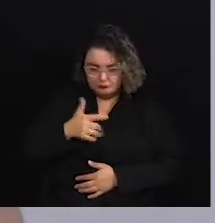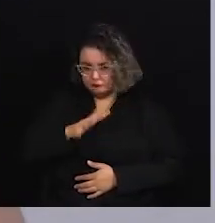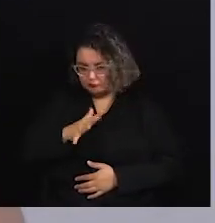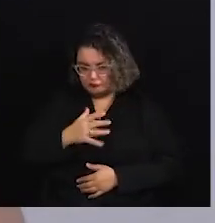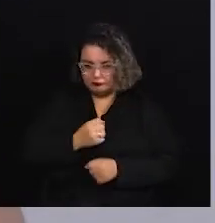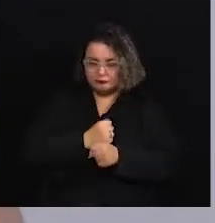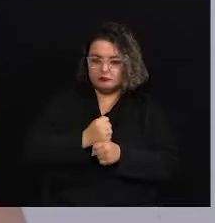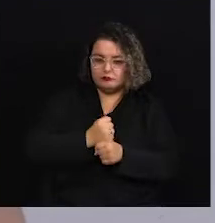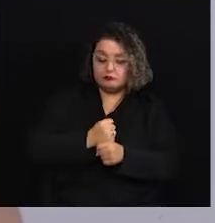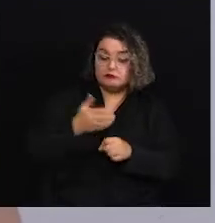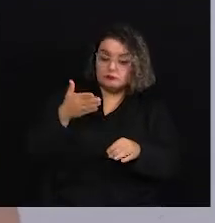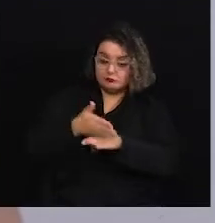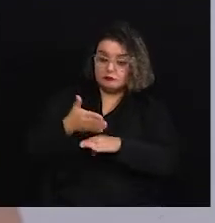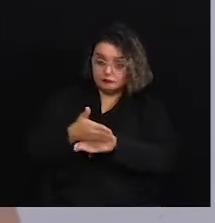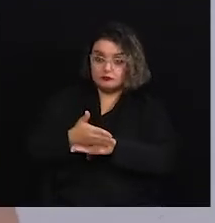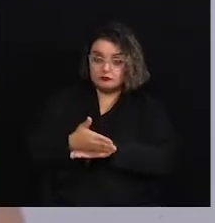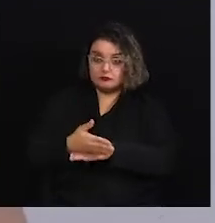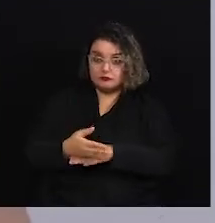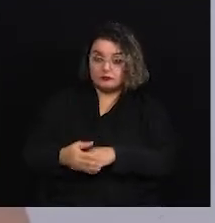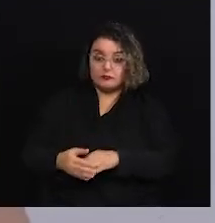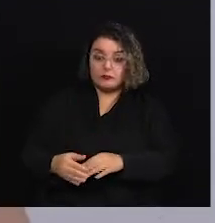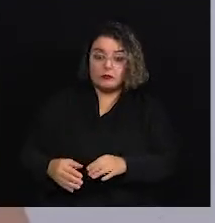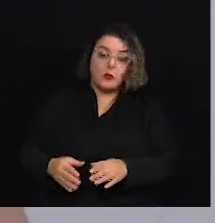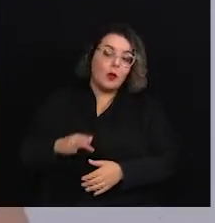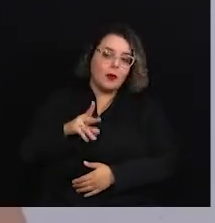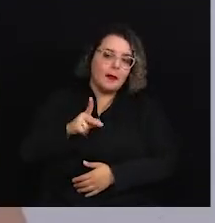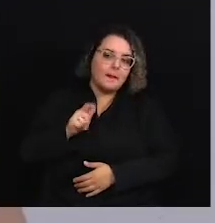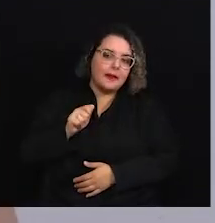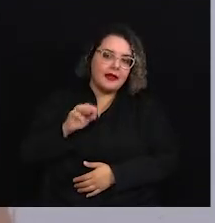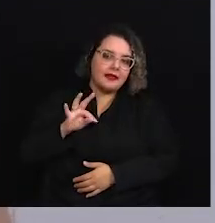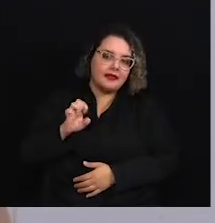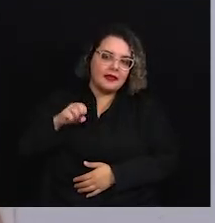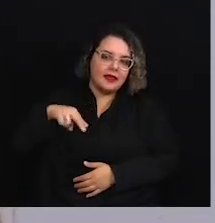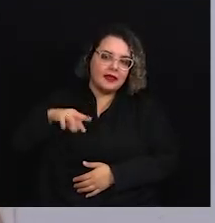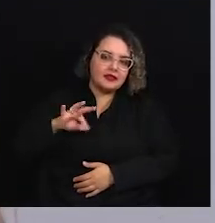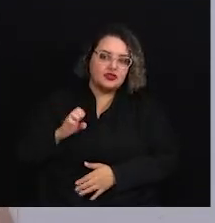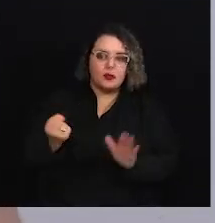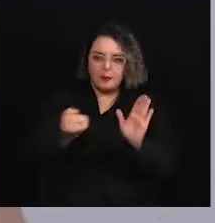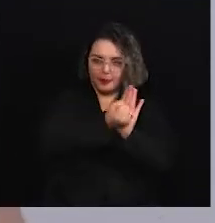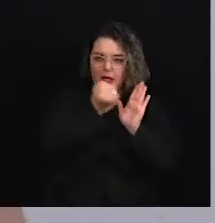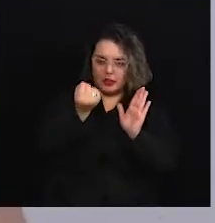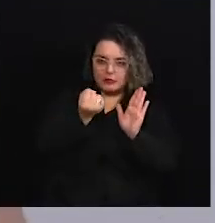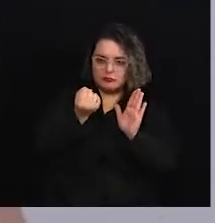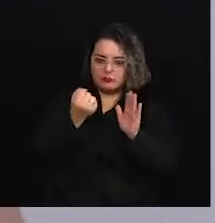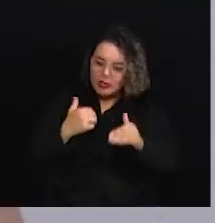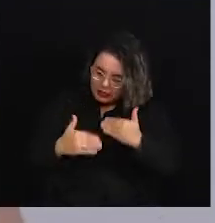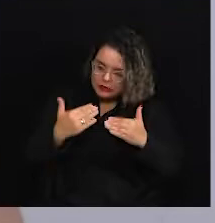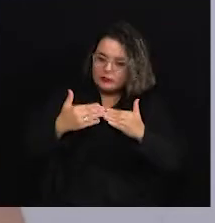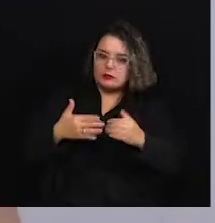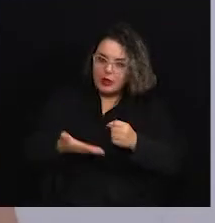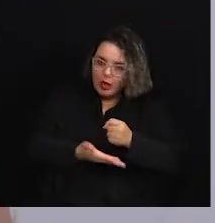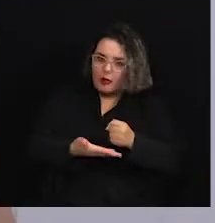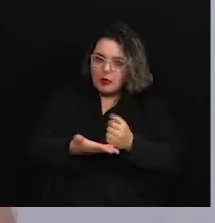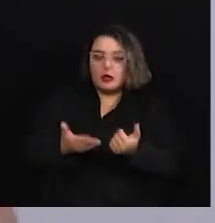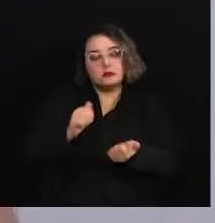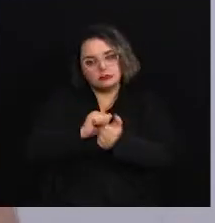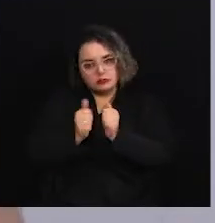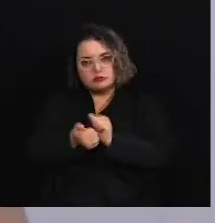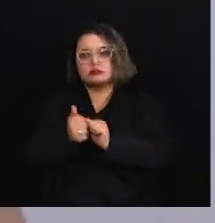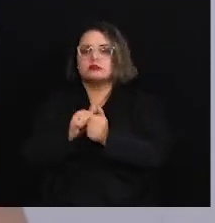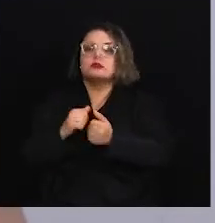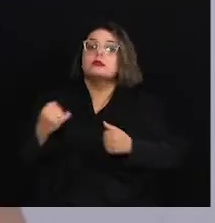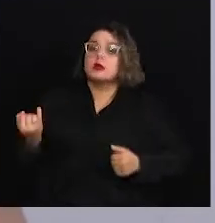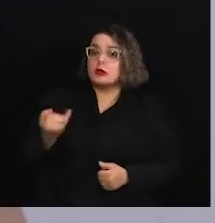edição. Lá a gente pegou uma tecnologia, uma patente e desenvolveu um modelo de negócio em cima, né? A gente fez algumas